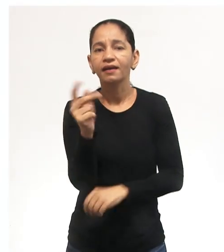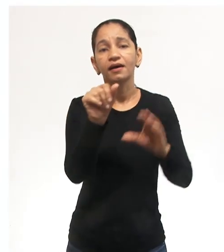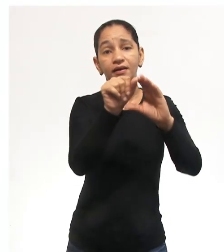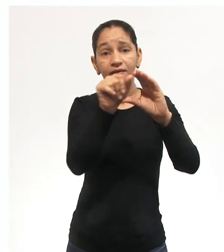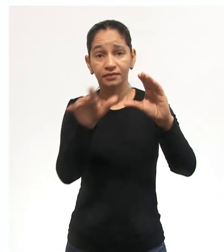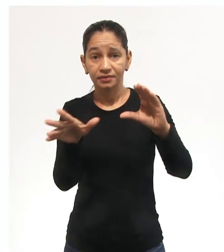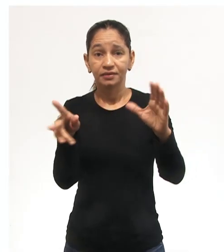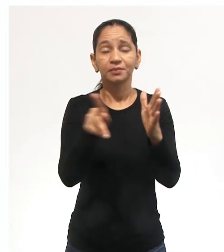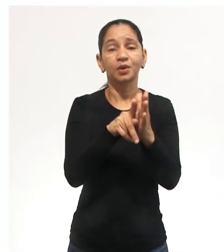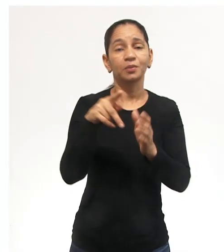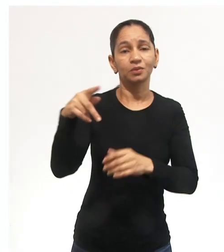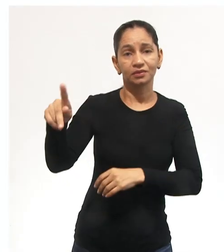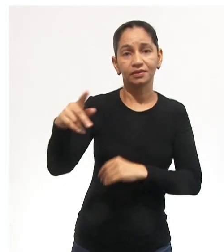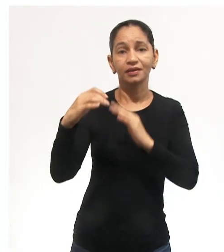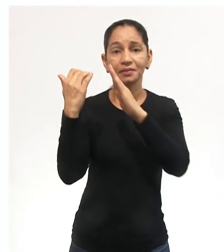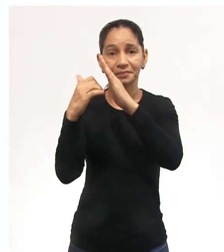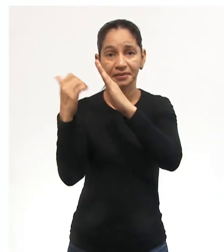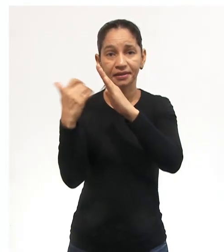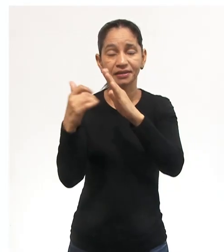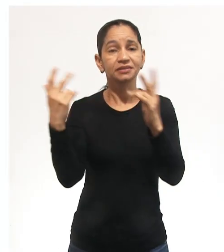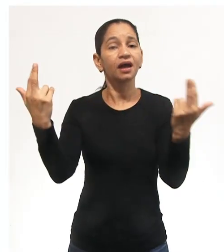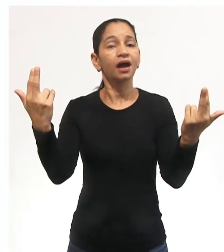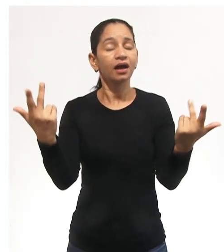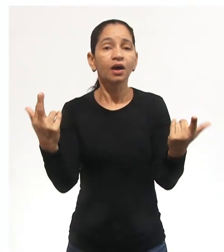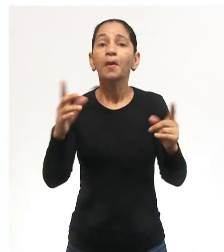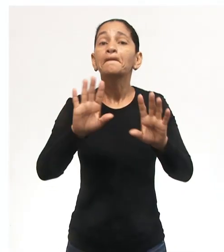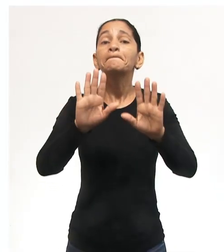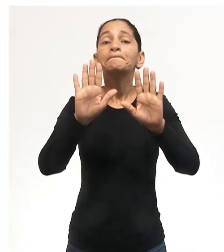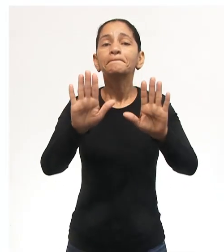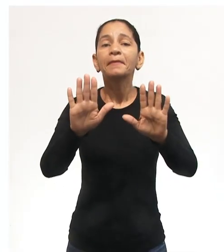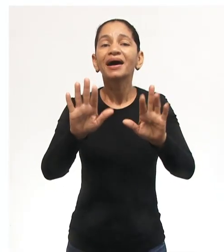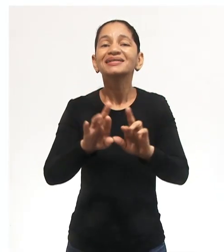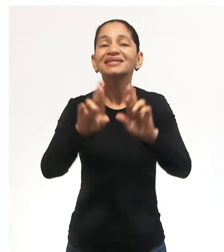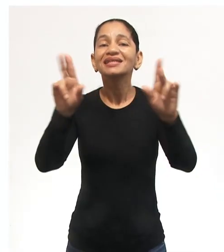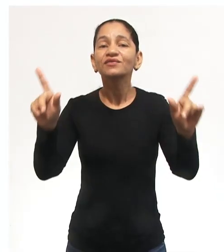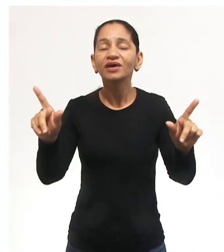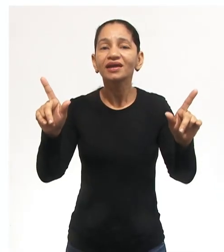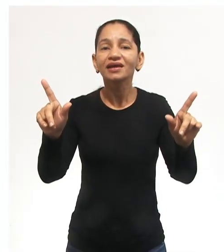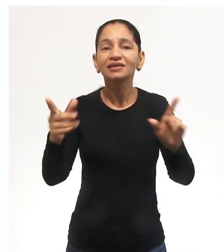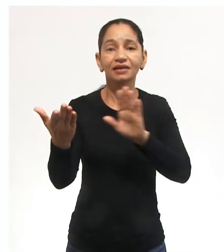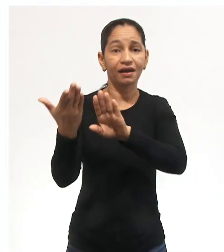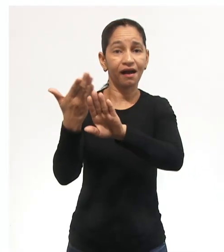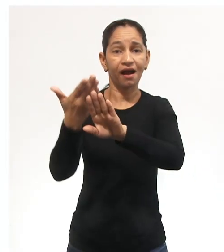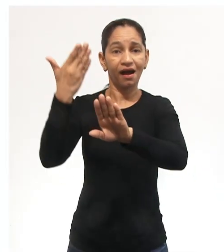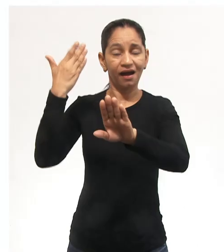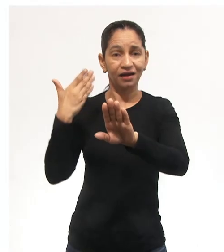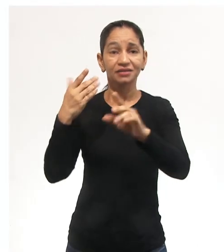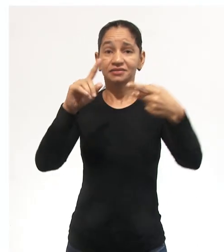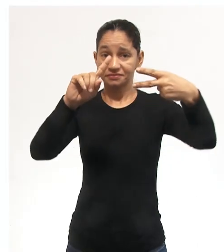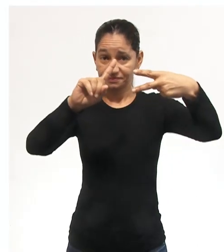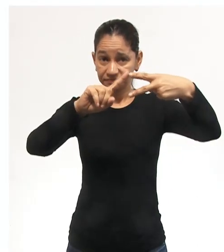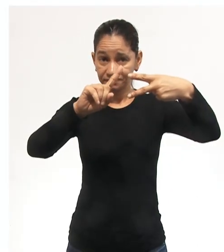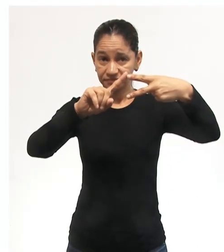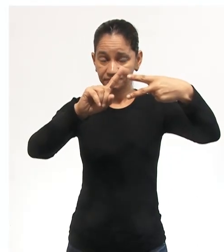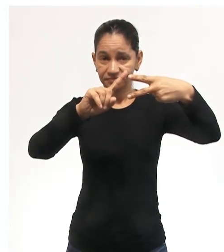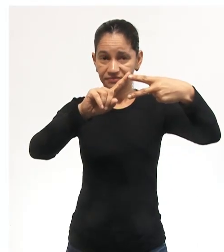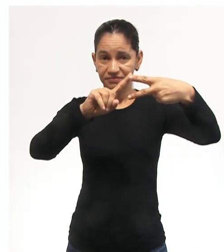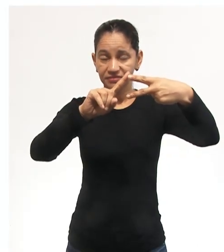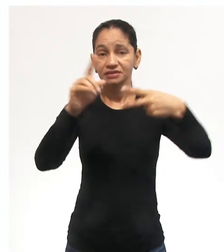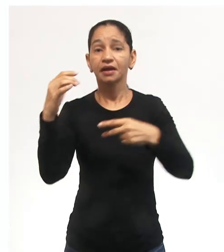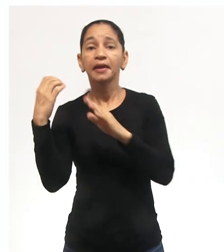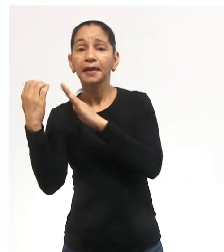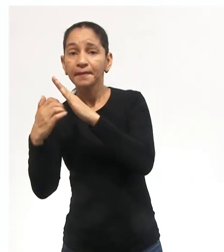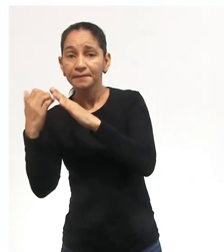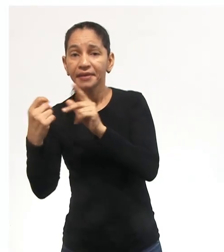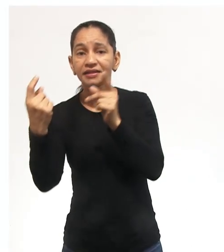de empresa para empresa. Notou a diferença quando a gente falou de empresa